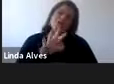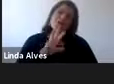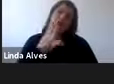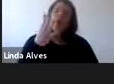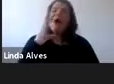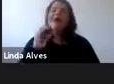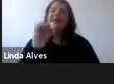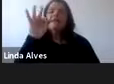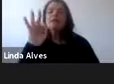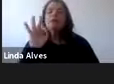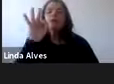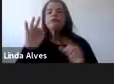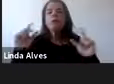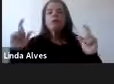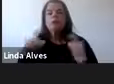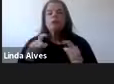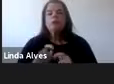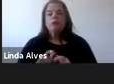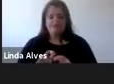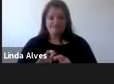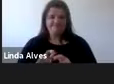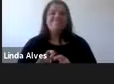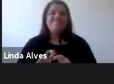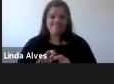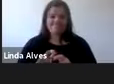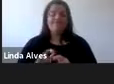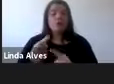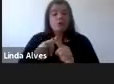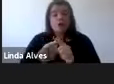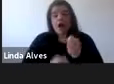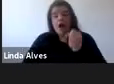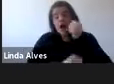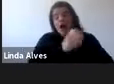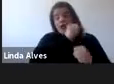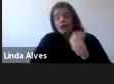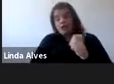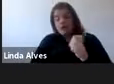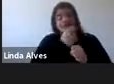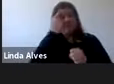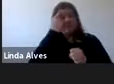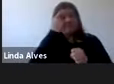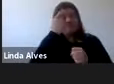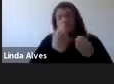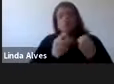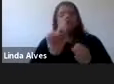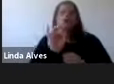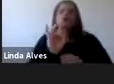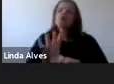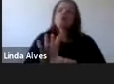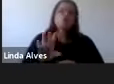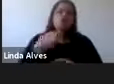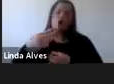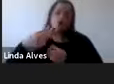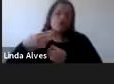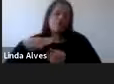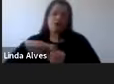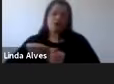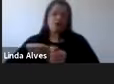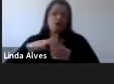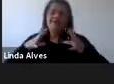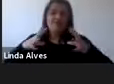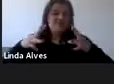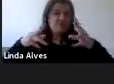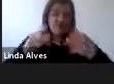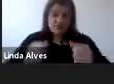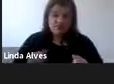menor do que foi o planejado lá no final do ano passado, para esse ano 2020. E não é só da Volkswagen. Isso é do setor automotivo de uma forma geral, inclusive